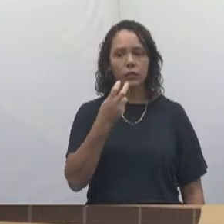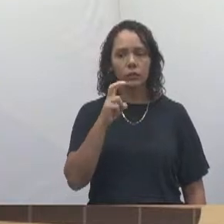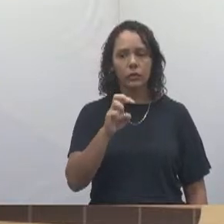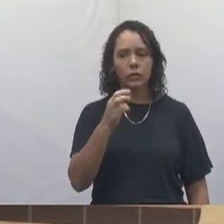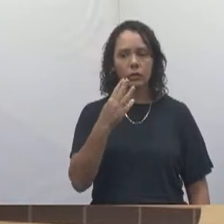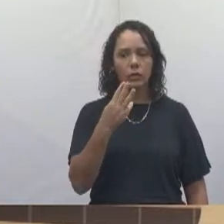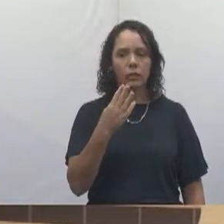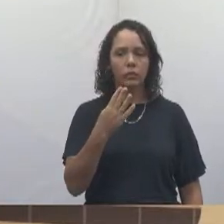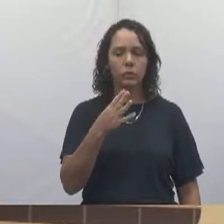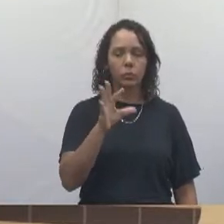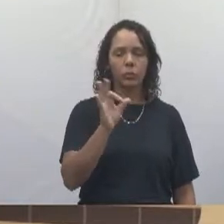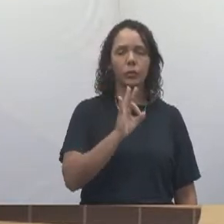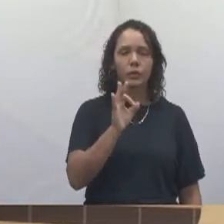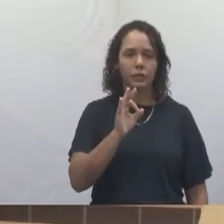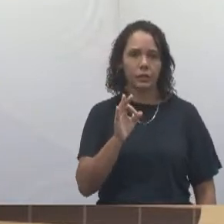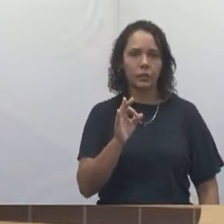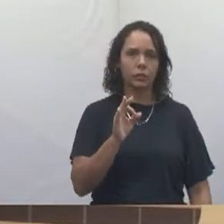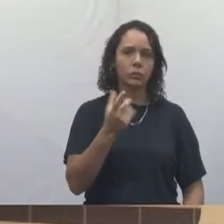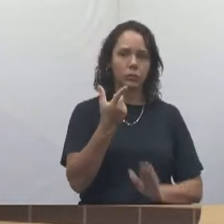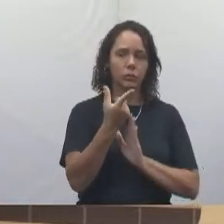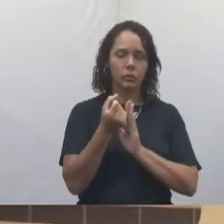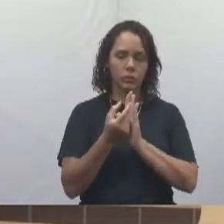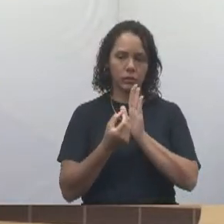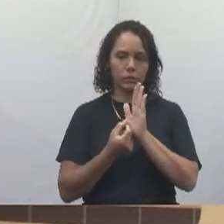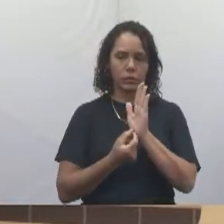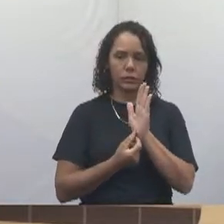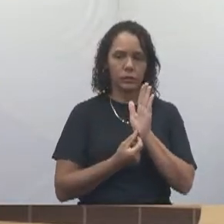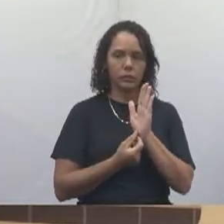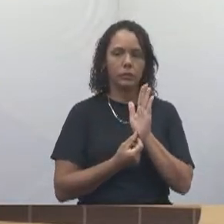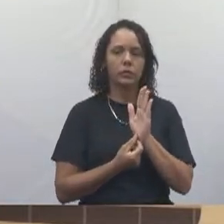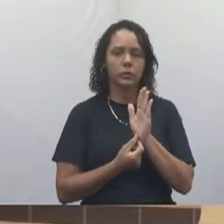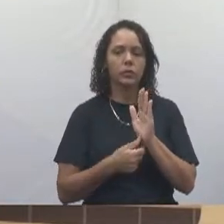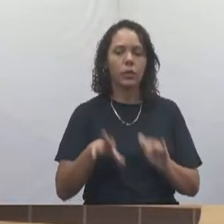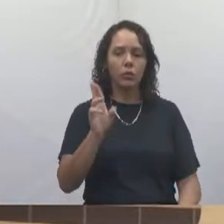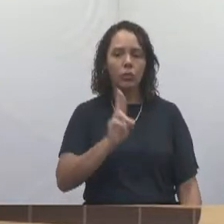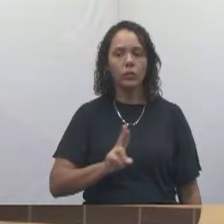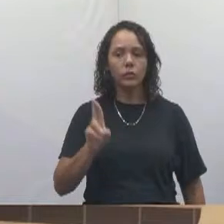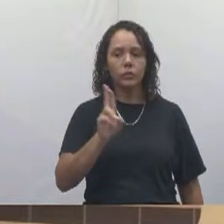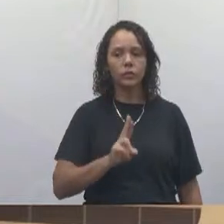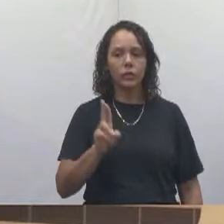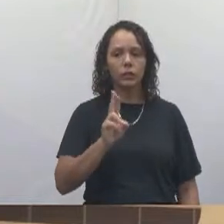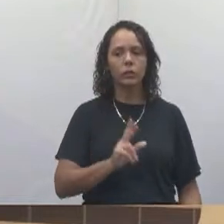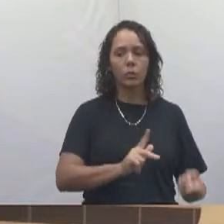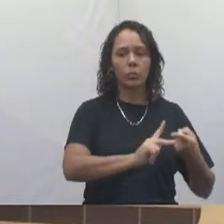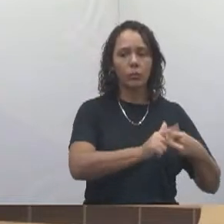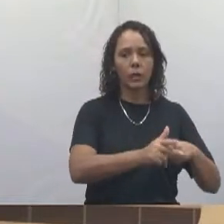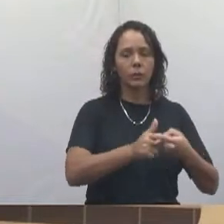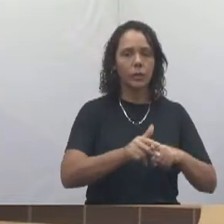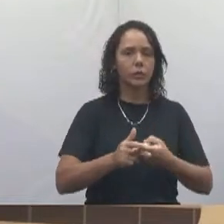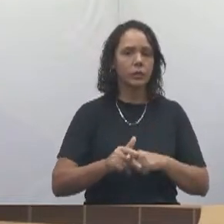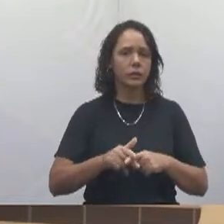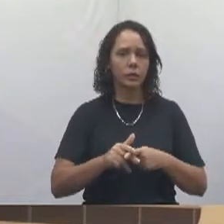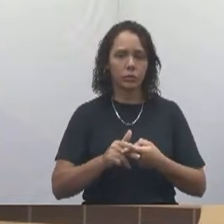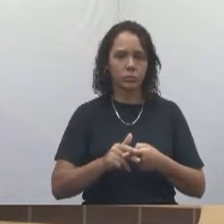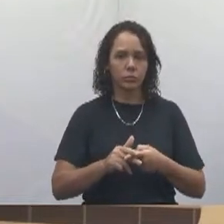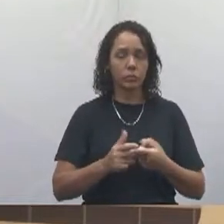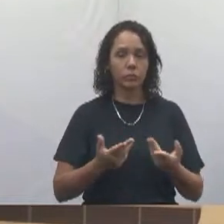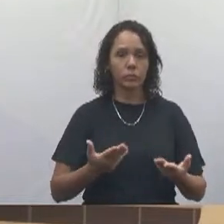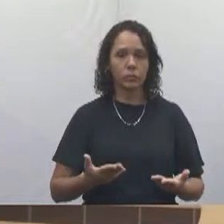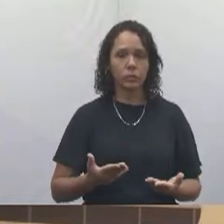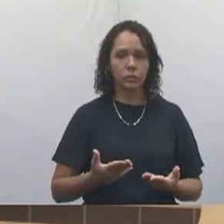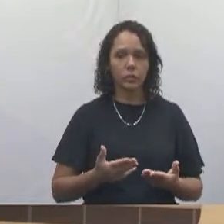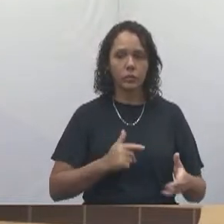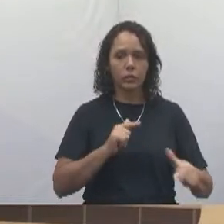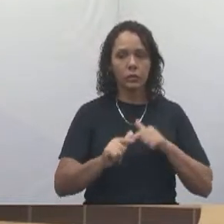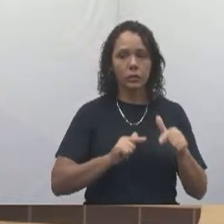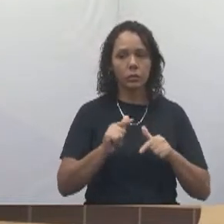93,54% do orçamento, ou seja, 93,5% foi usado para manutenção dos serviços públicos. Antes que